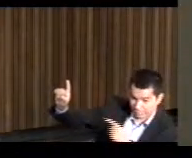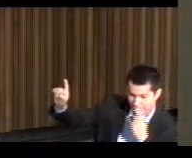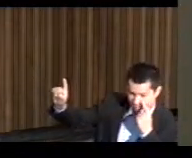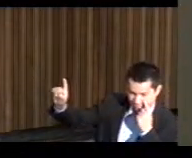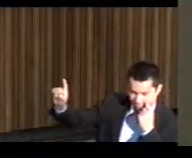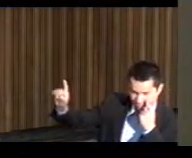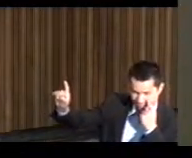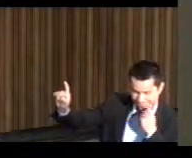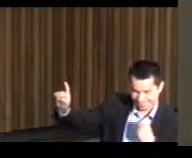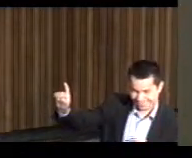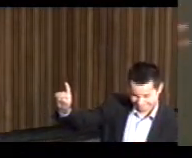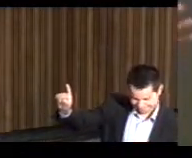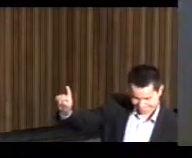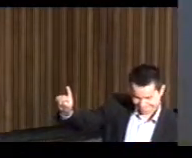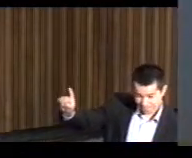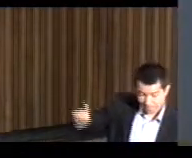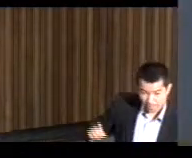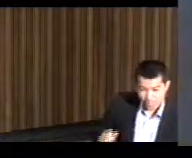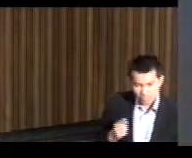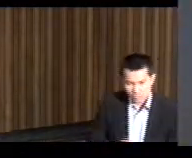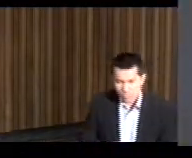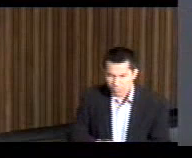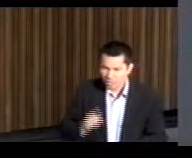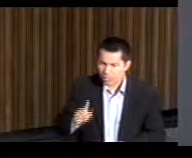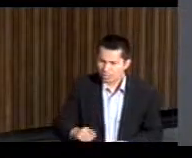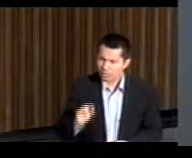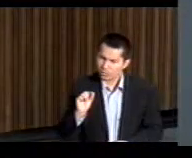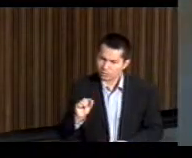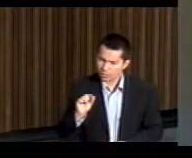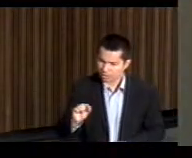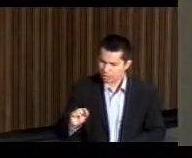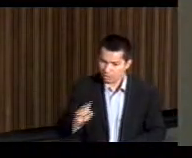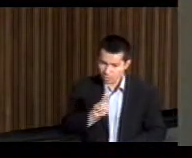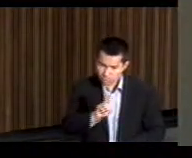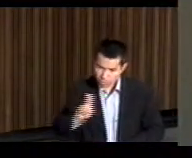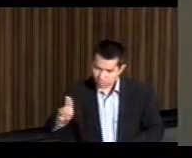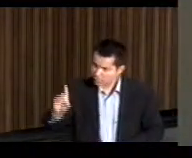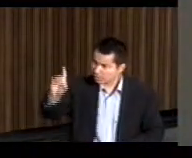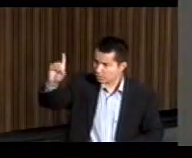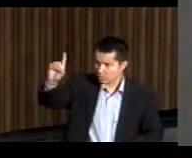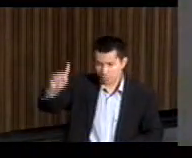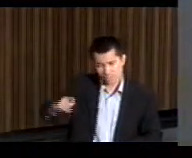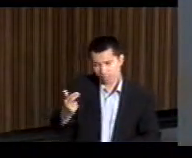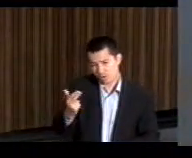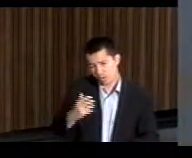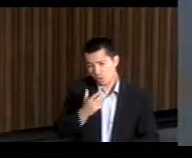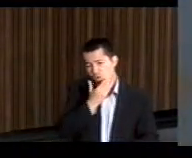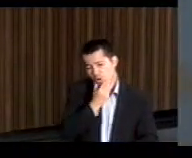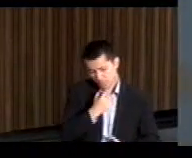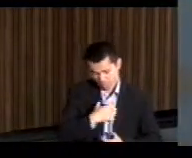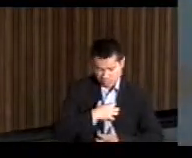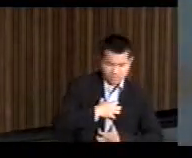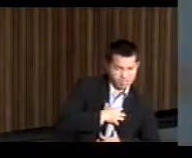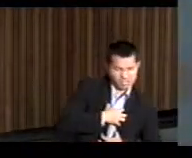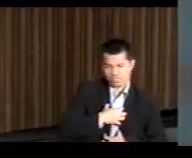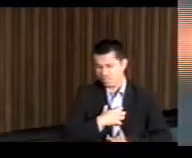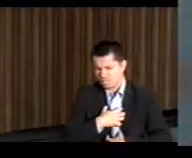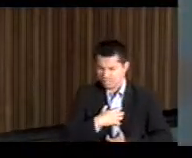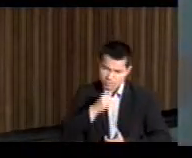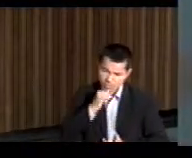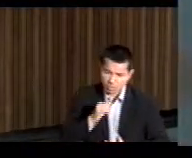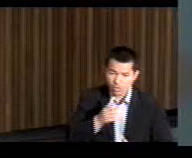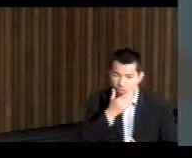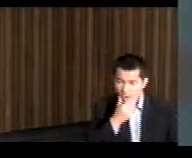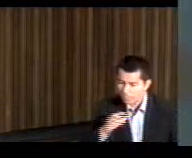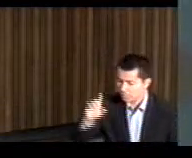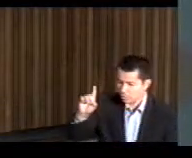aparecendo até agora, eles eram expressões do homem. O homem estava dizendo para Deus, o que eu entendi do Senhor foi